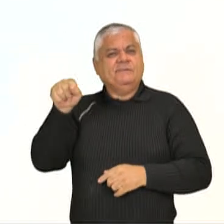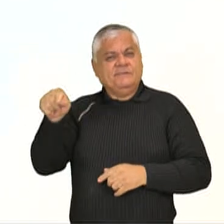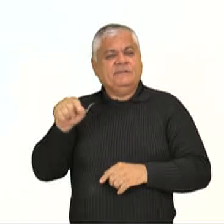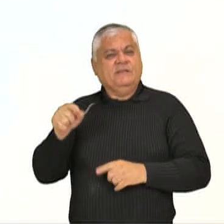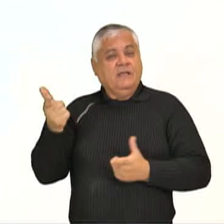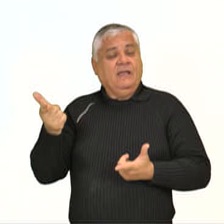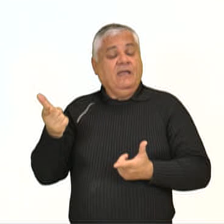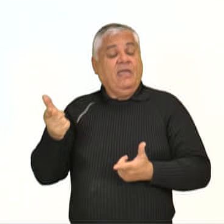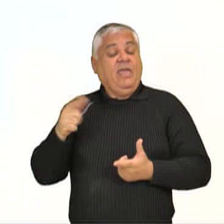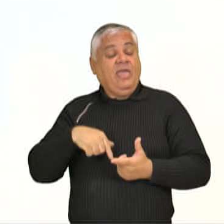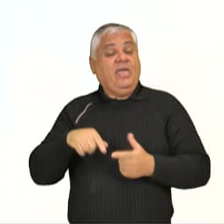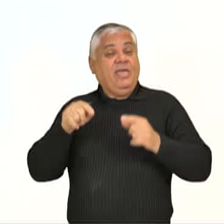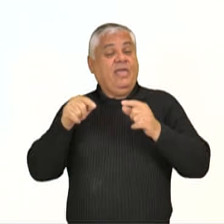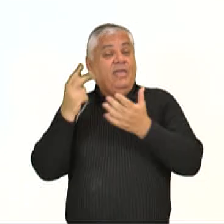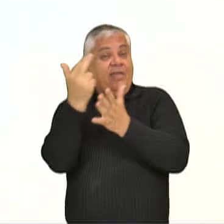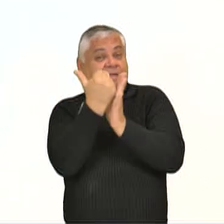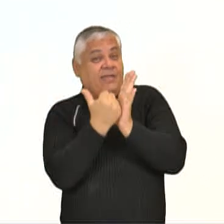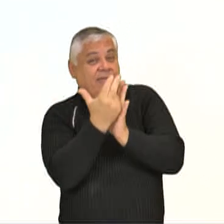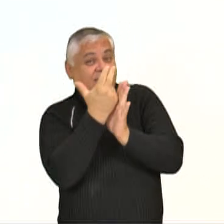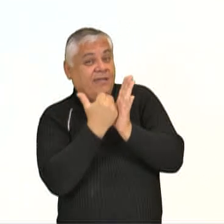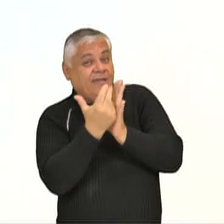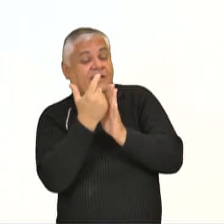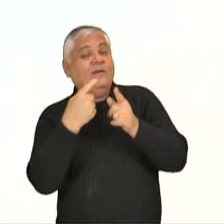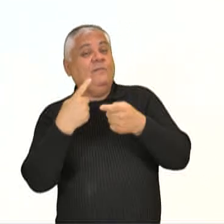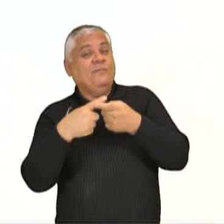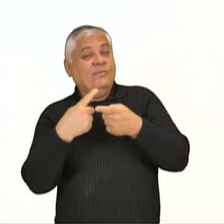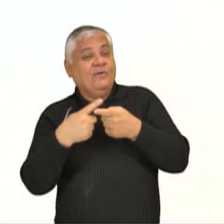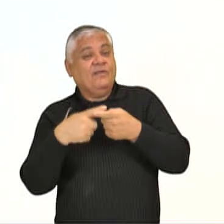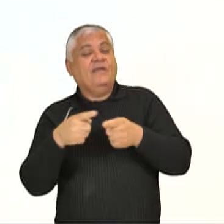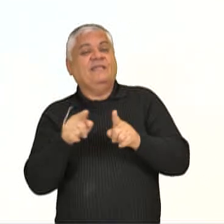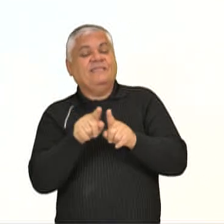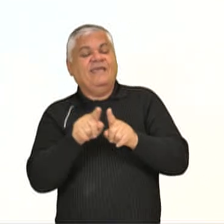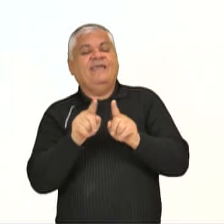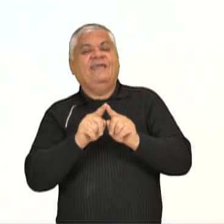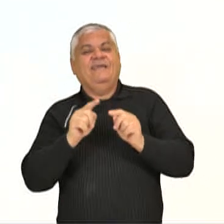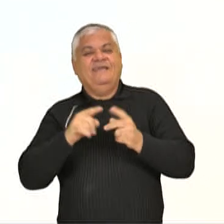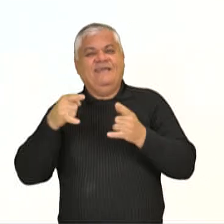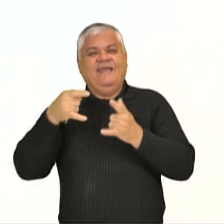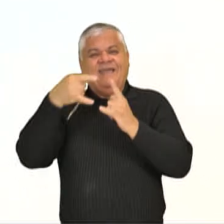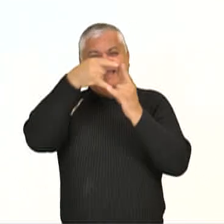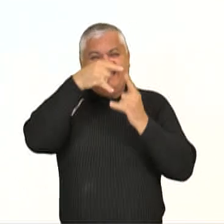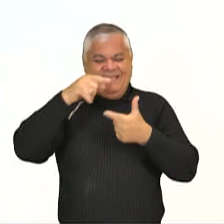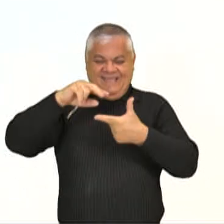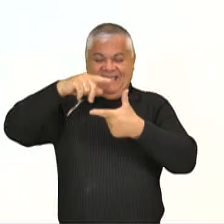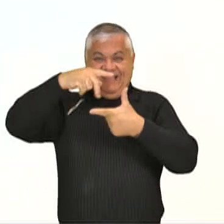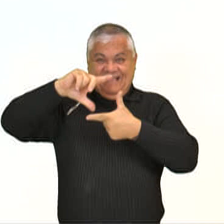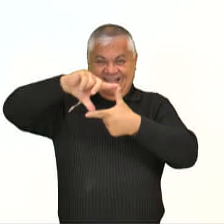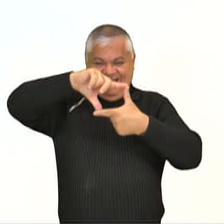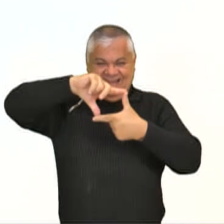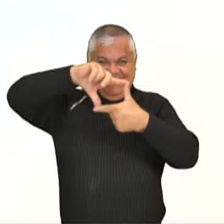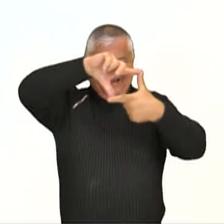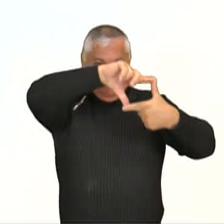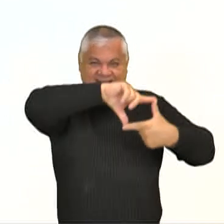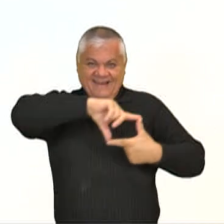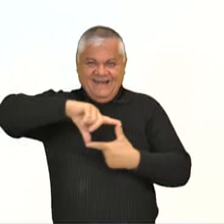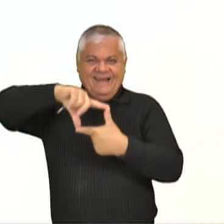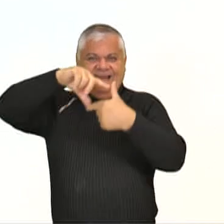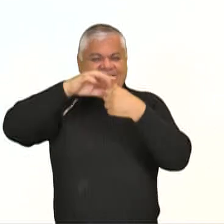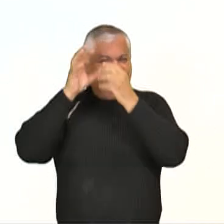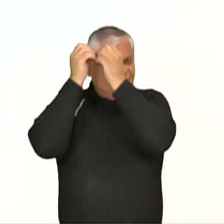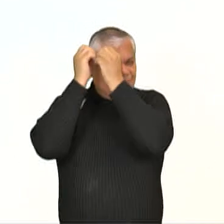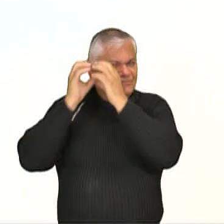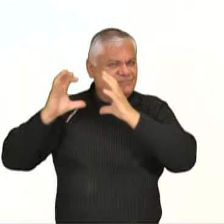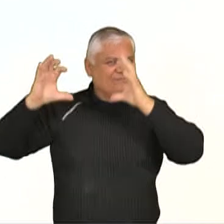verbal em um enunciado de um só quadro, como as HQs e as tirinhas também. Apresenta balões de fala, cores